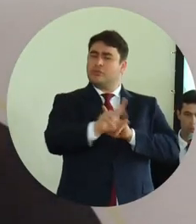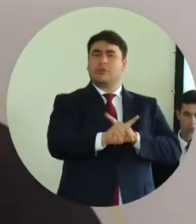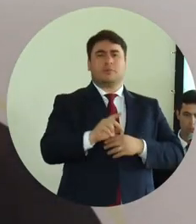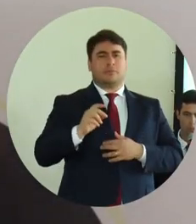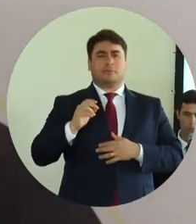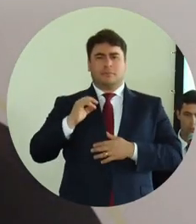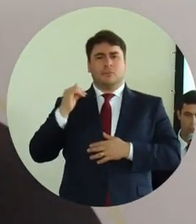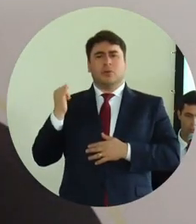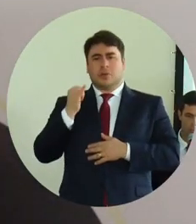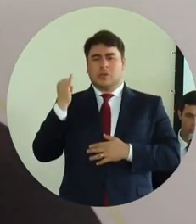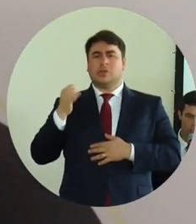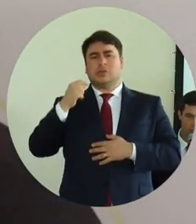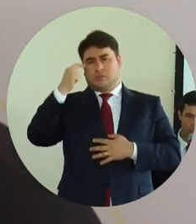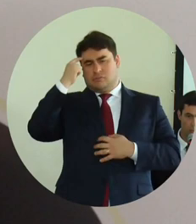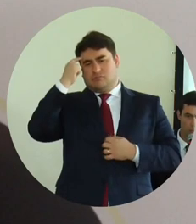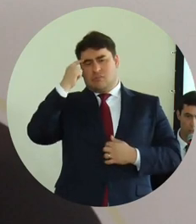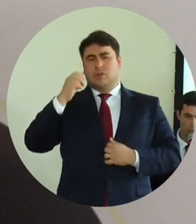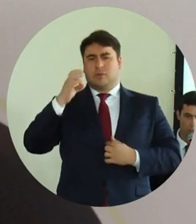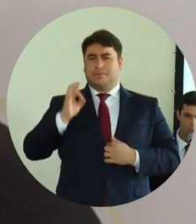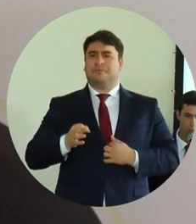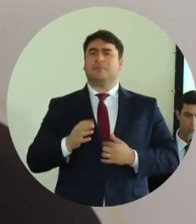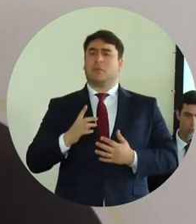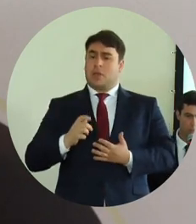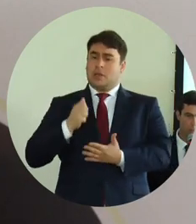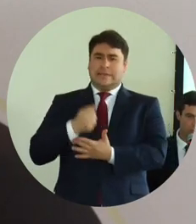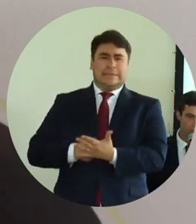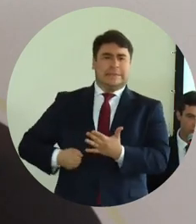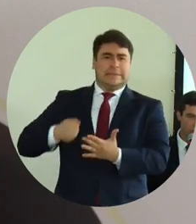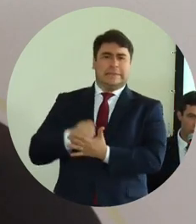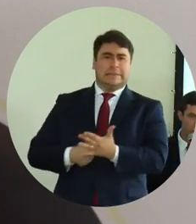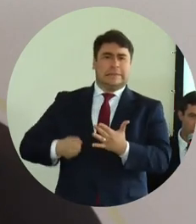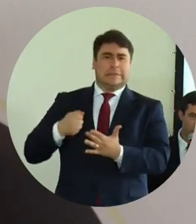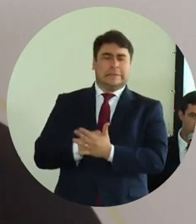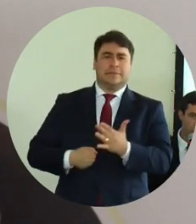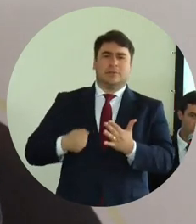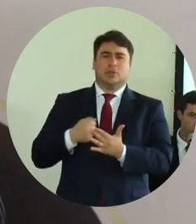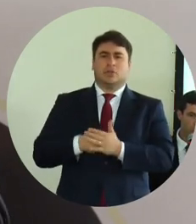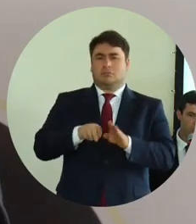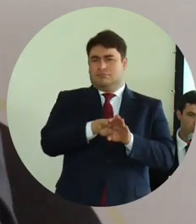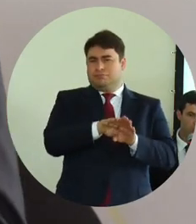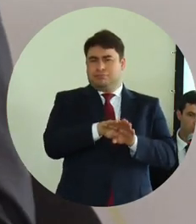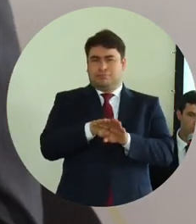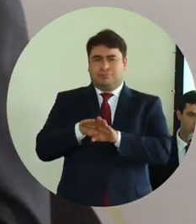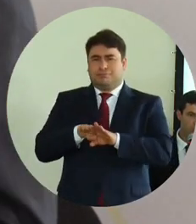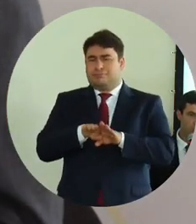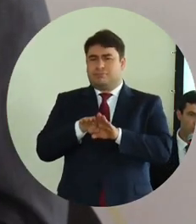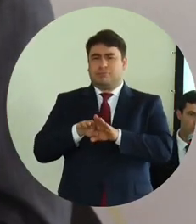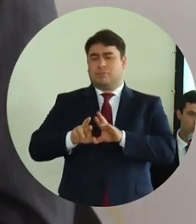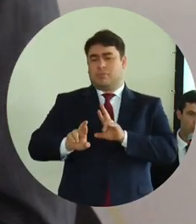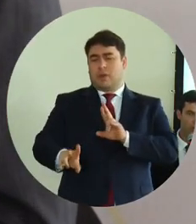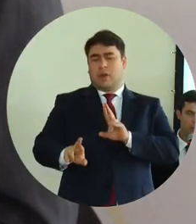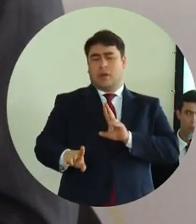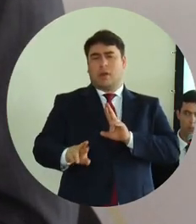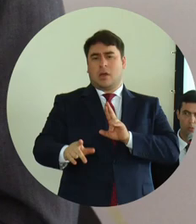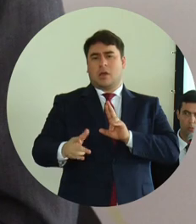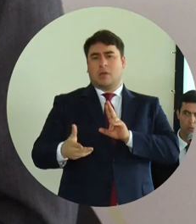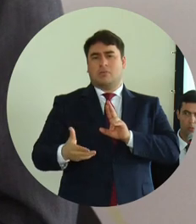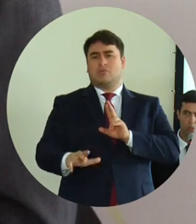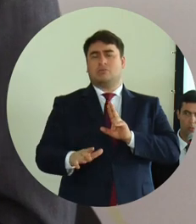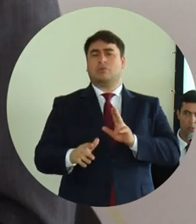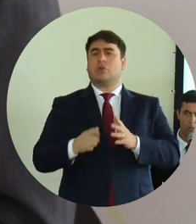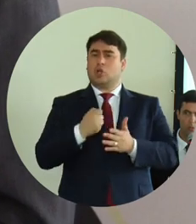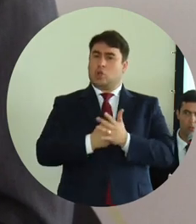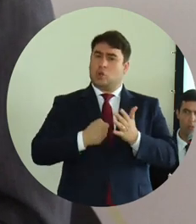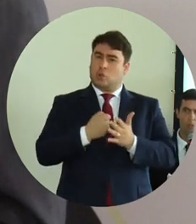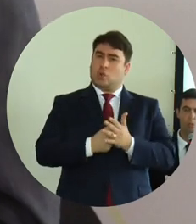importante que a gente pense, que lutar pela igualdade, sempre que as diferenças nos discriminem, e